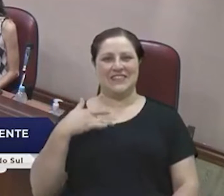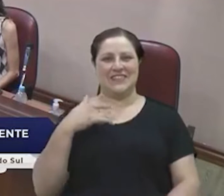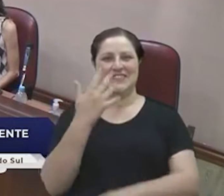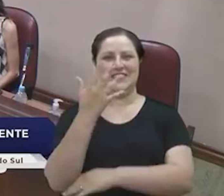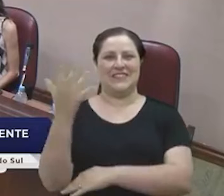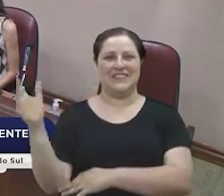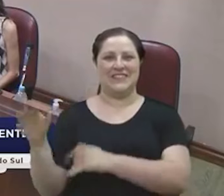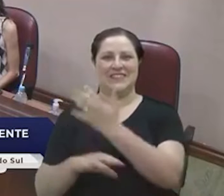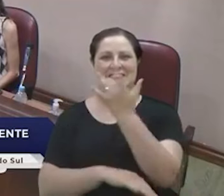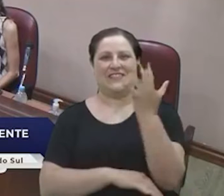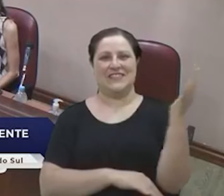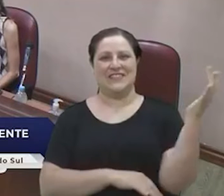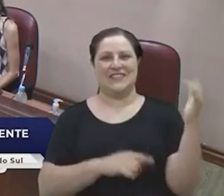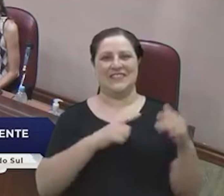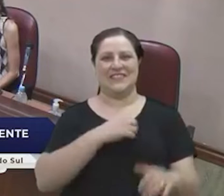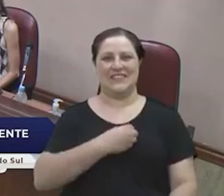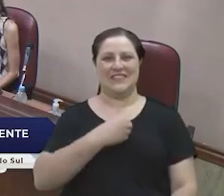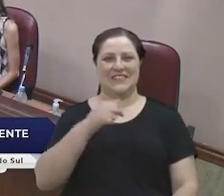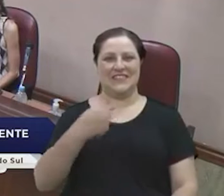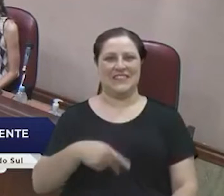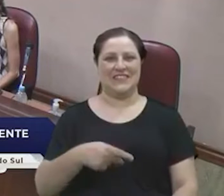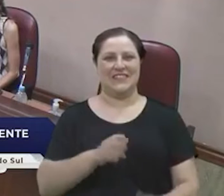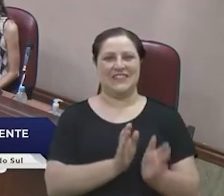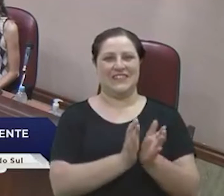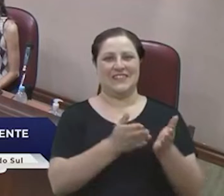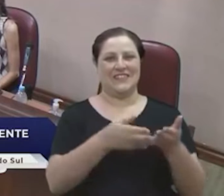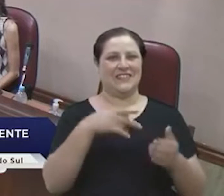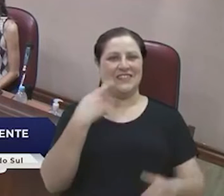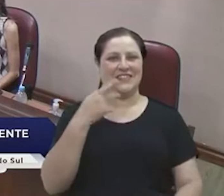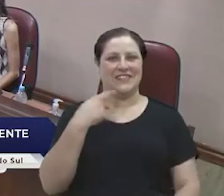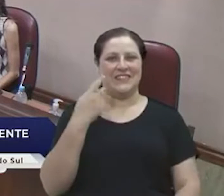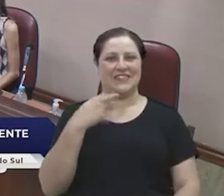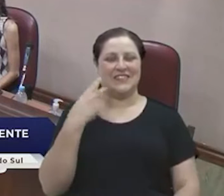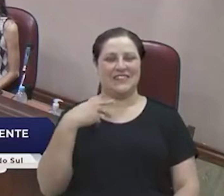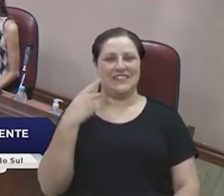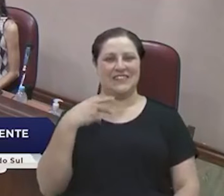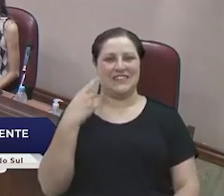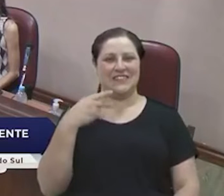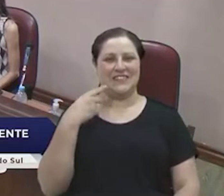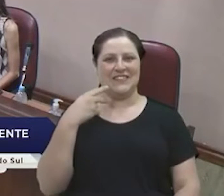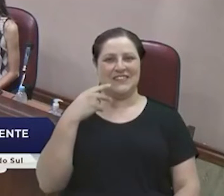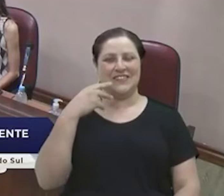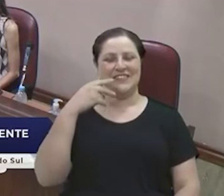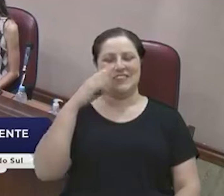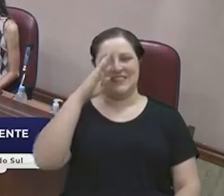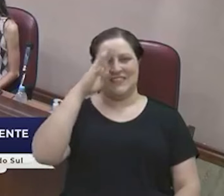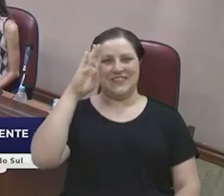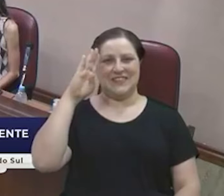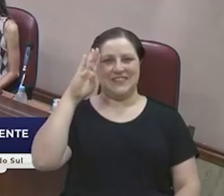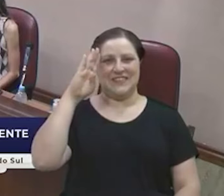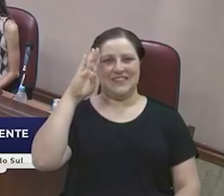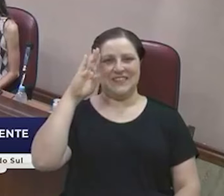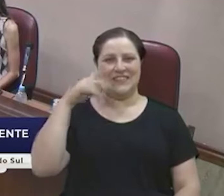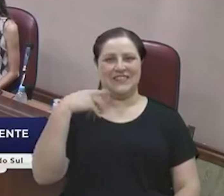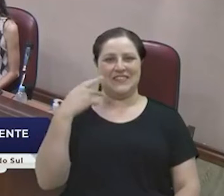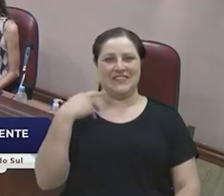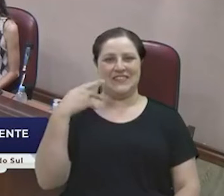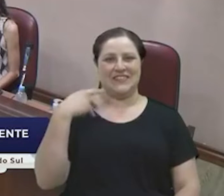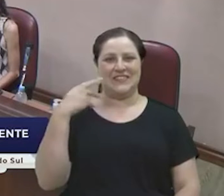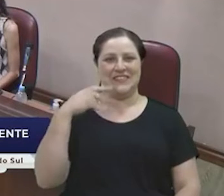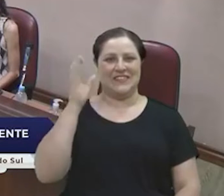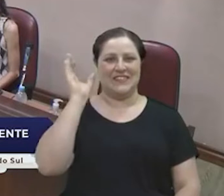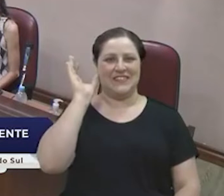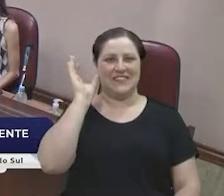Ambiente. Integram essa comissão os vereadores Bressan, o vereador Cadore,